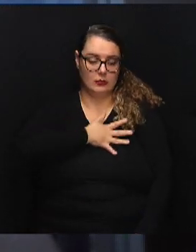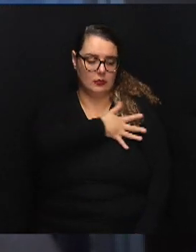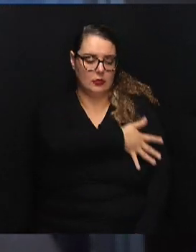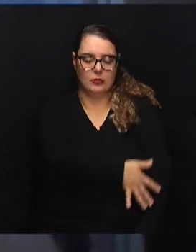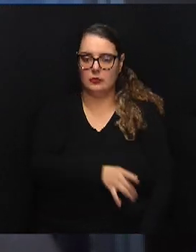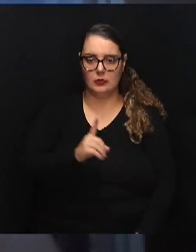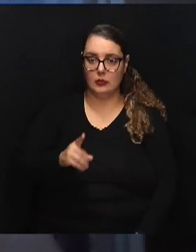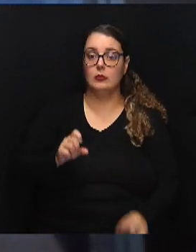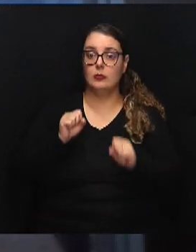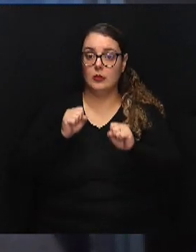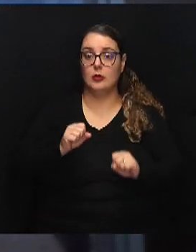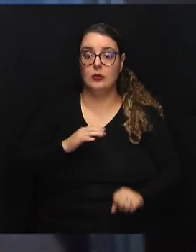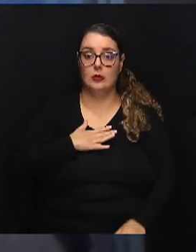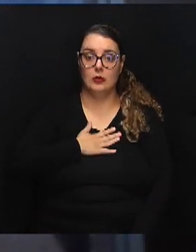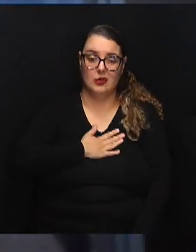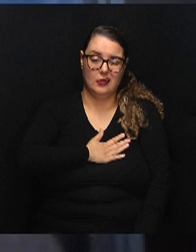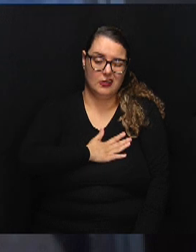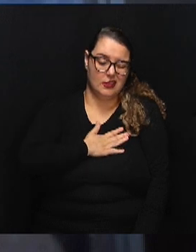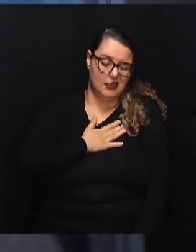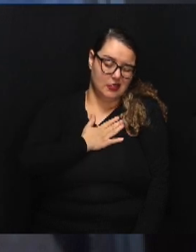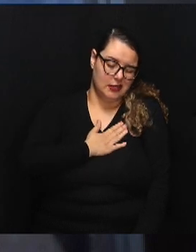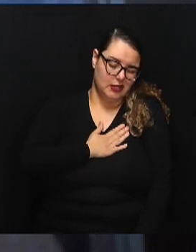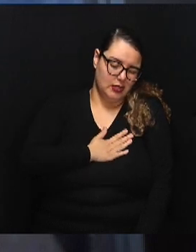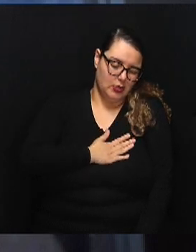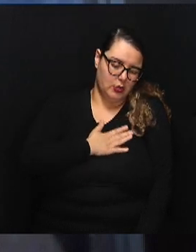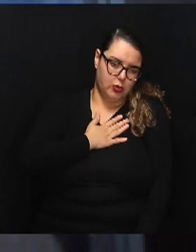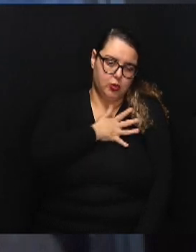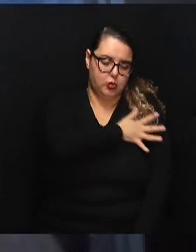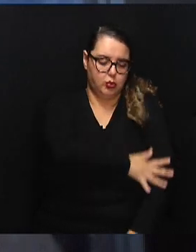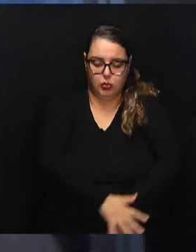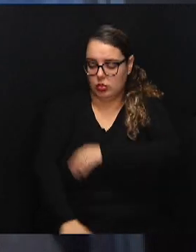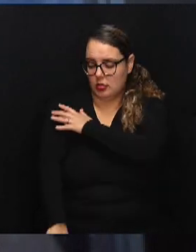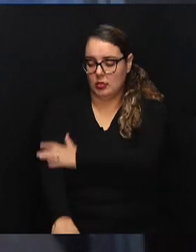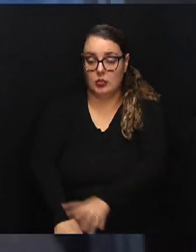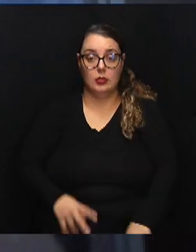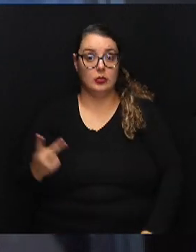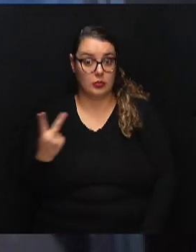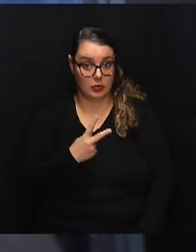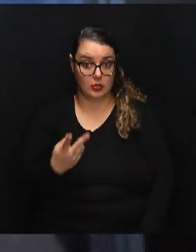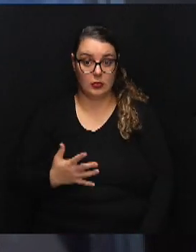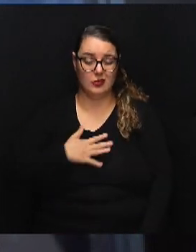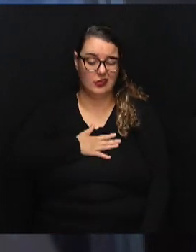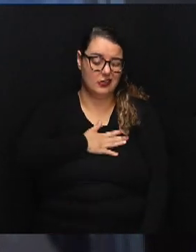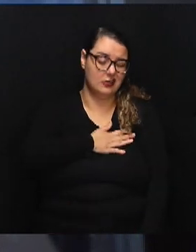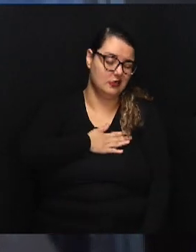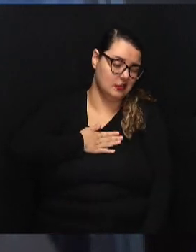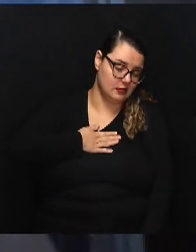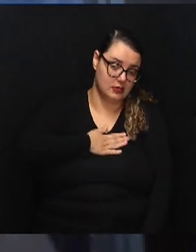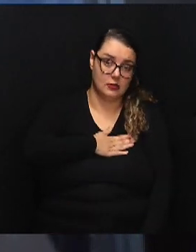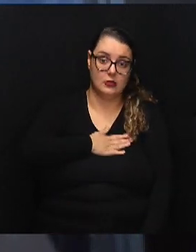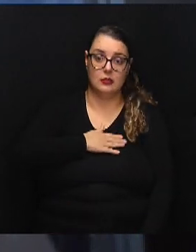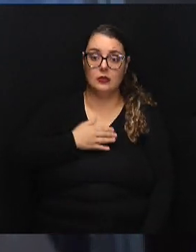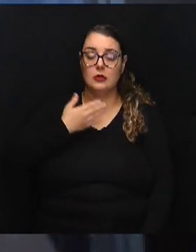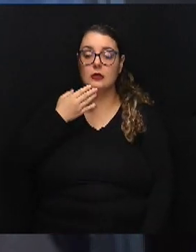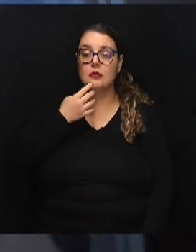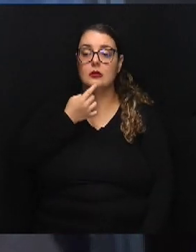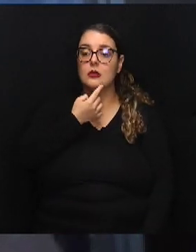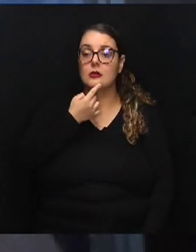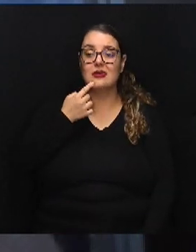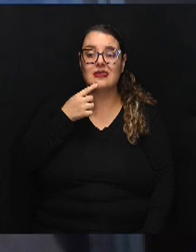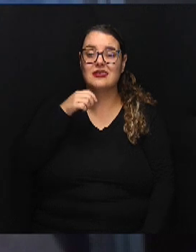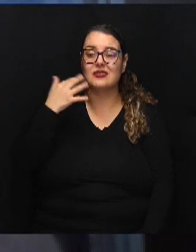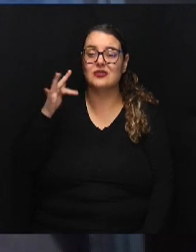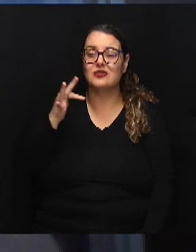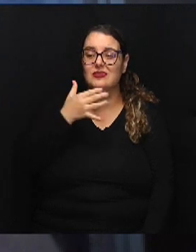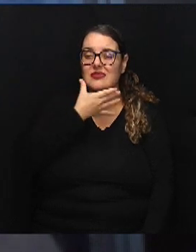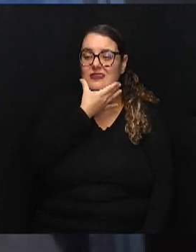posso ter uma dor no peito e que vá para os dois braços, ou uma dor no peito e que venha para a mandíbula, né?